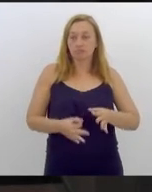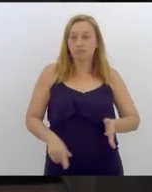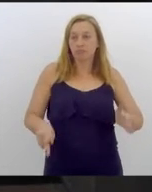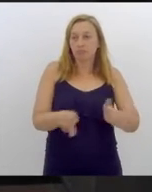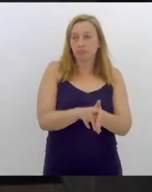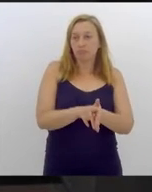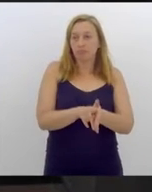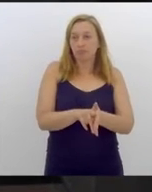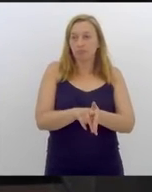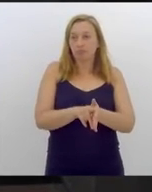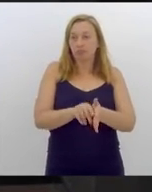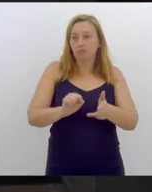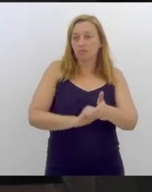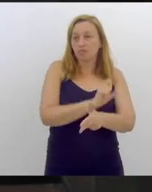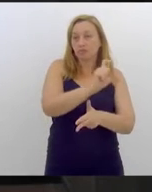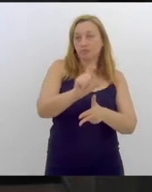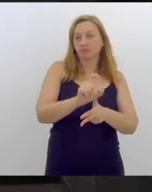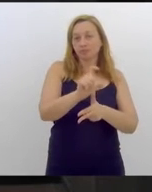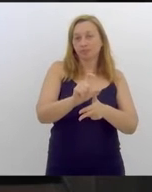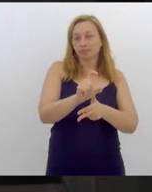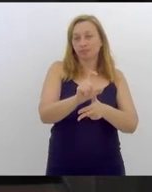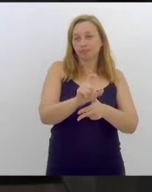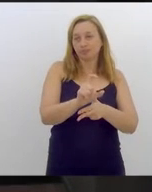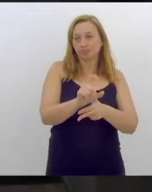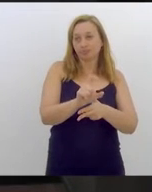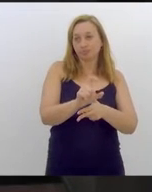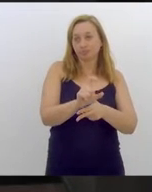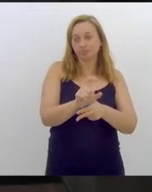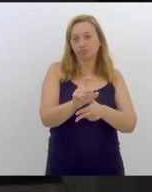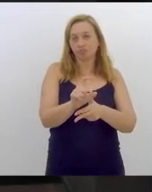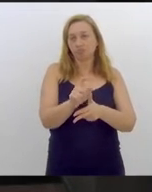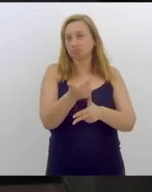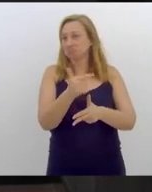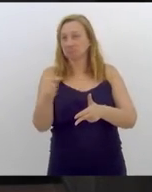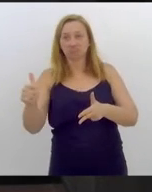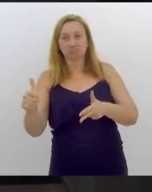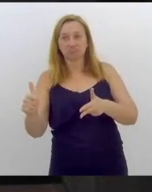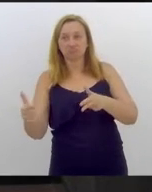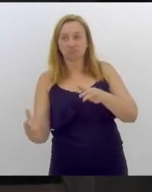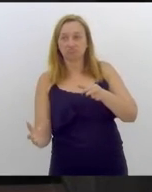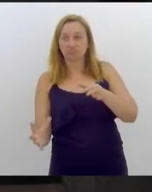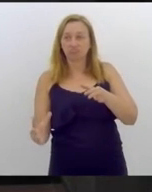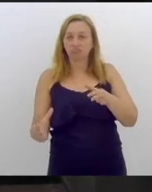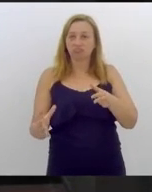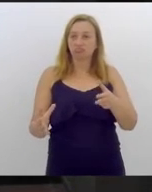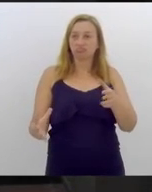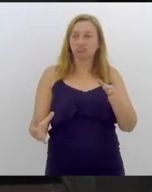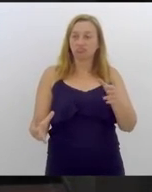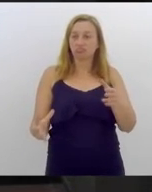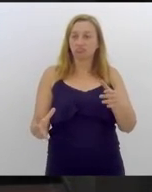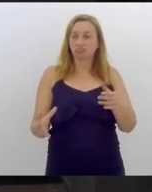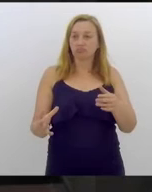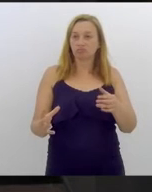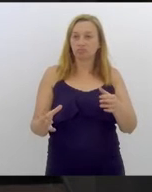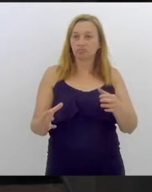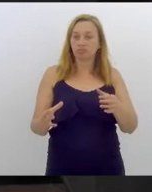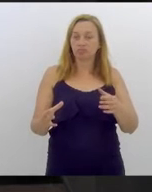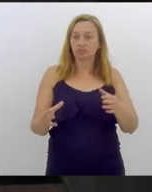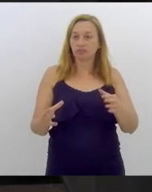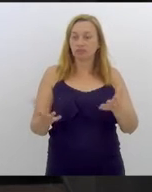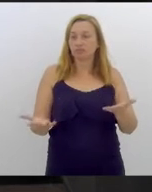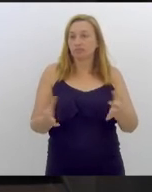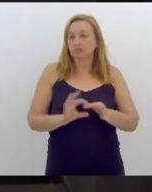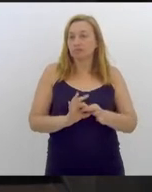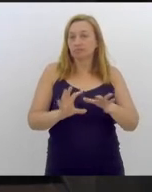poder executivo ele não tem nenhuma autoridade para intervir